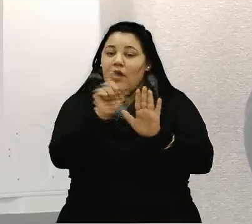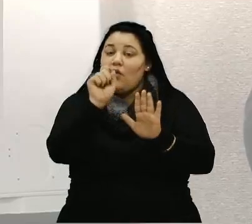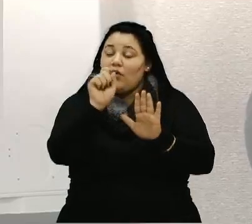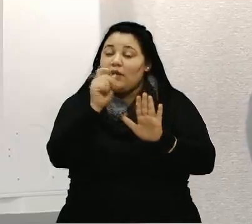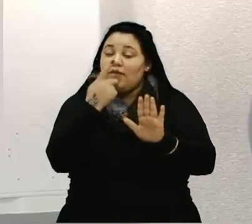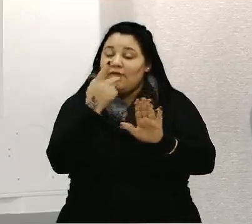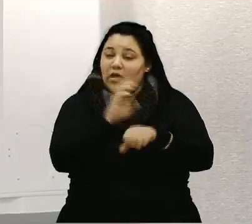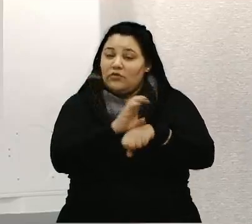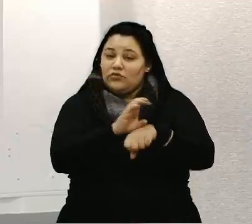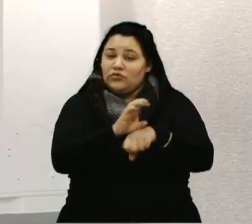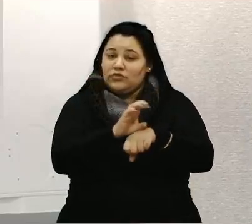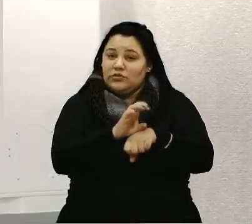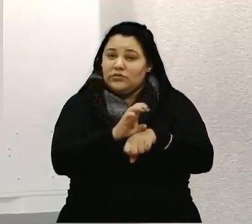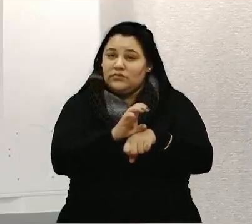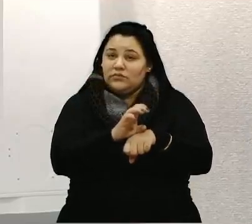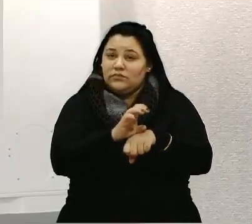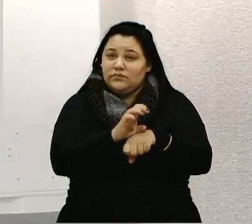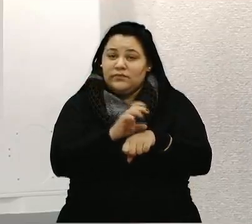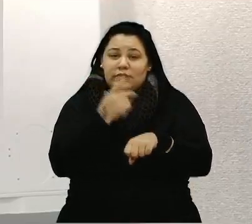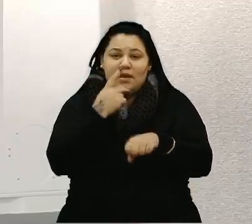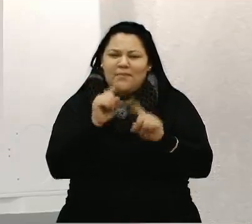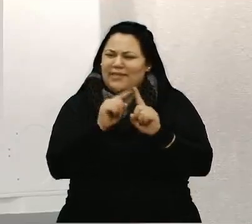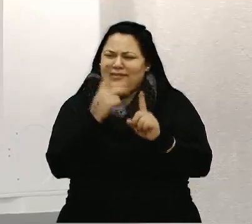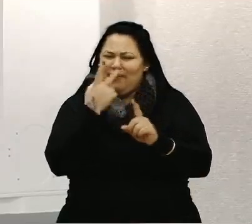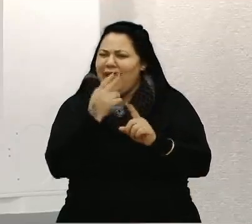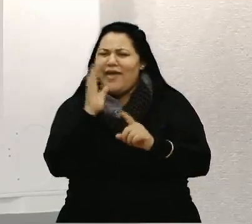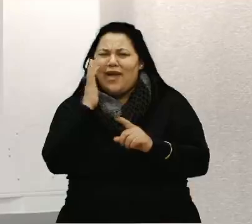diz. Mas não parece que é isso que está acontecendo.